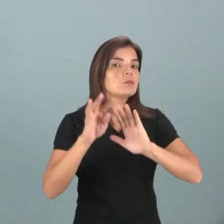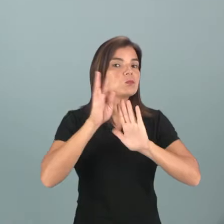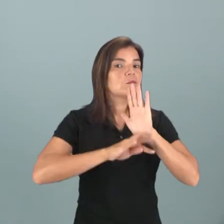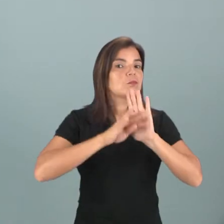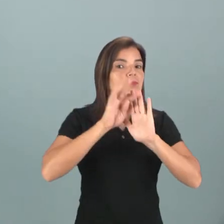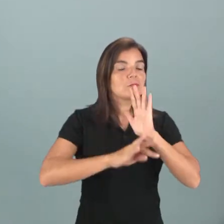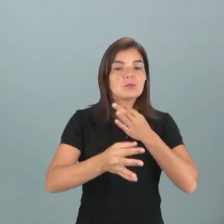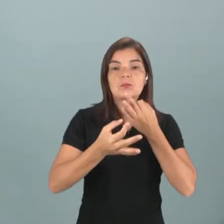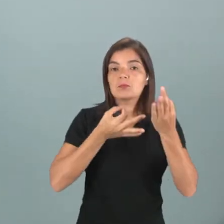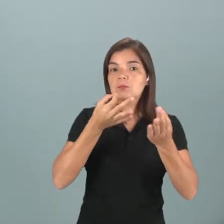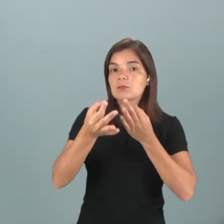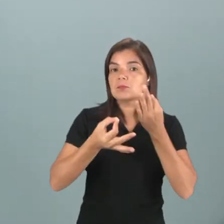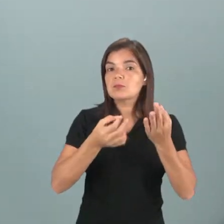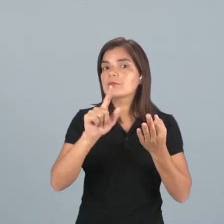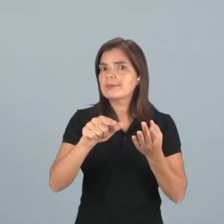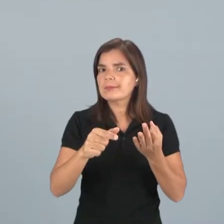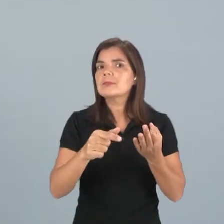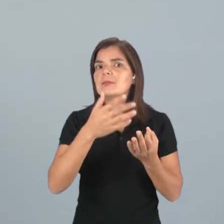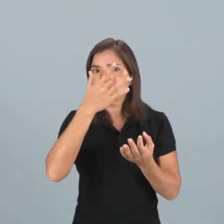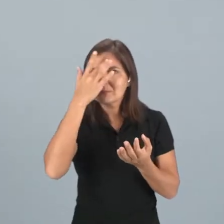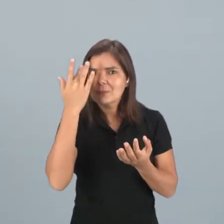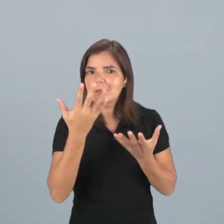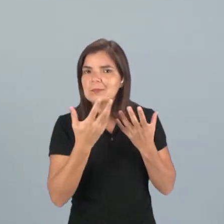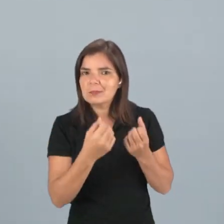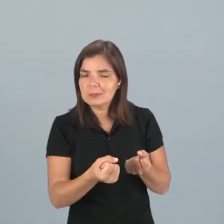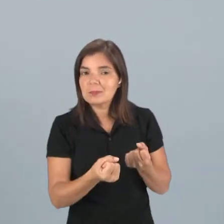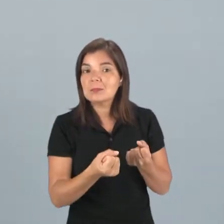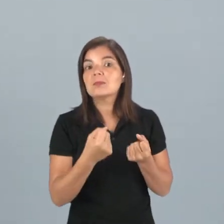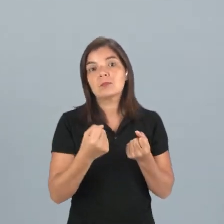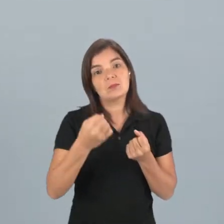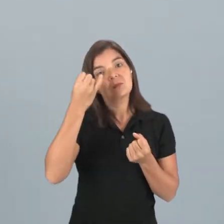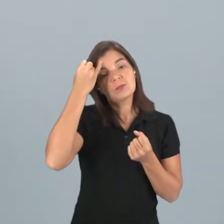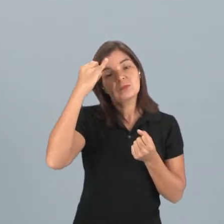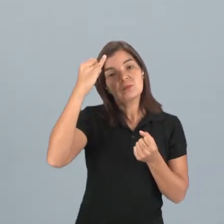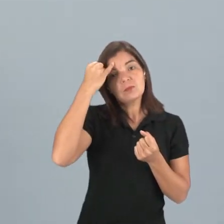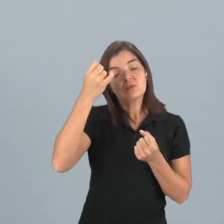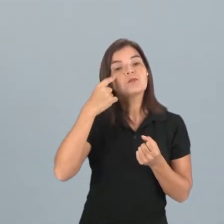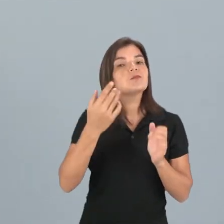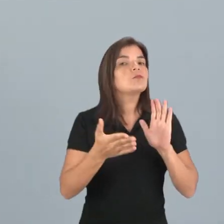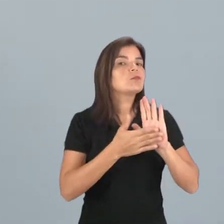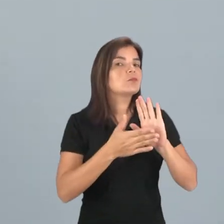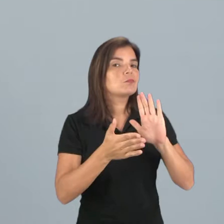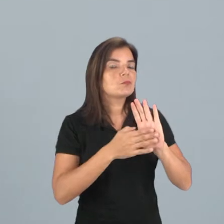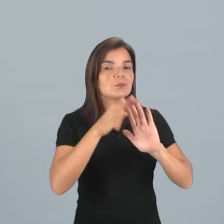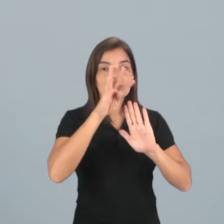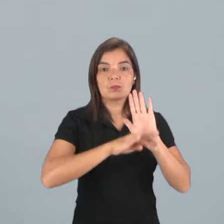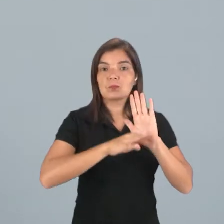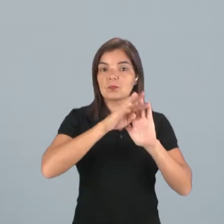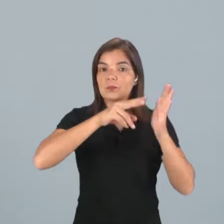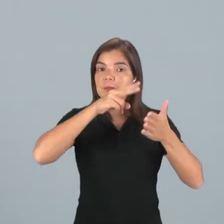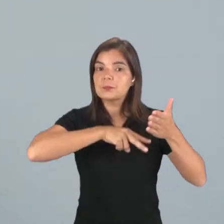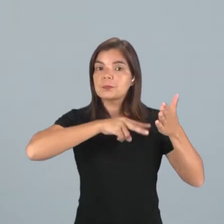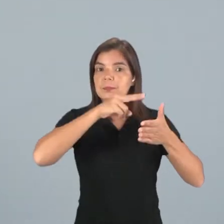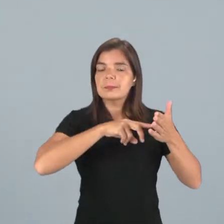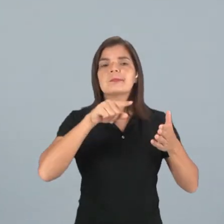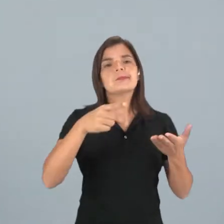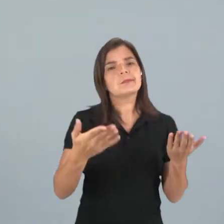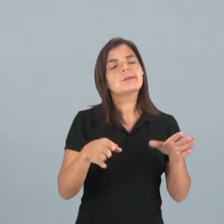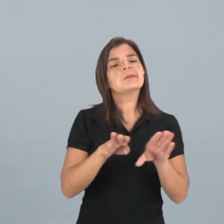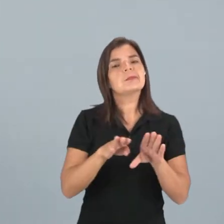texto argumentativo é te convencer a ideia que está sendo posta naquele texto lido, tá?